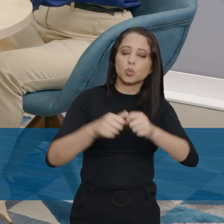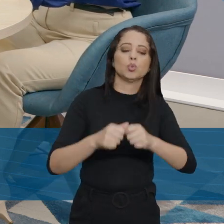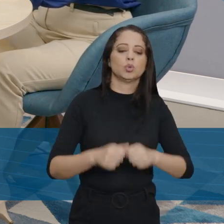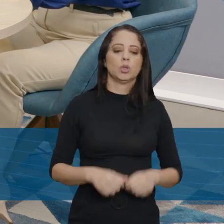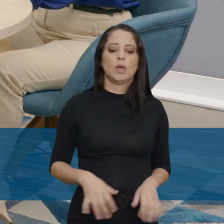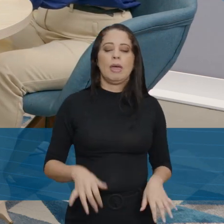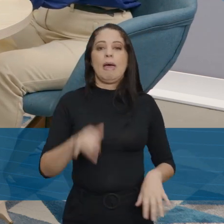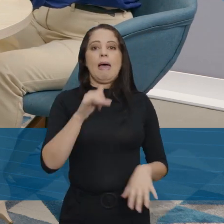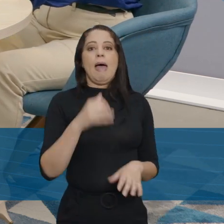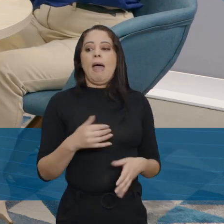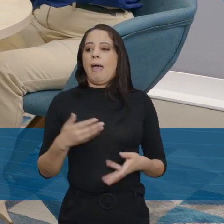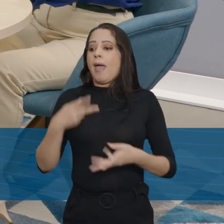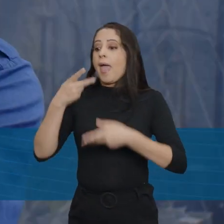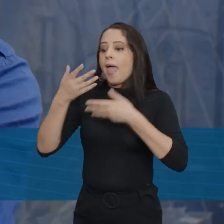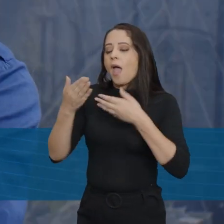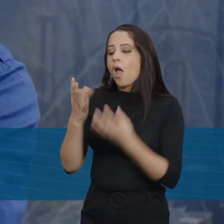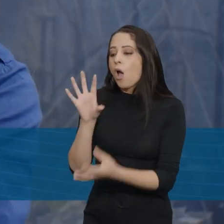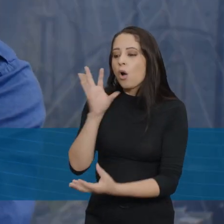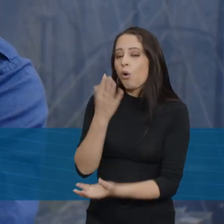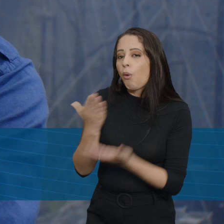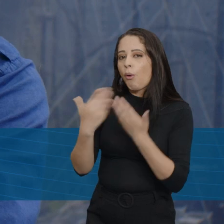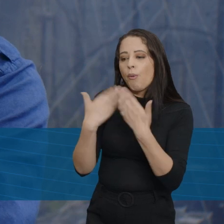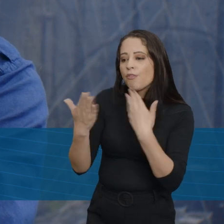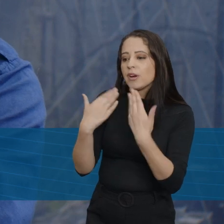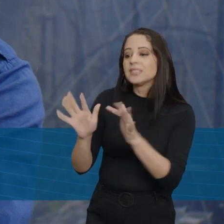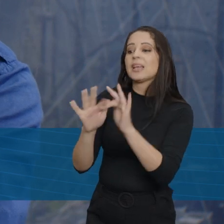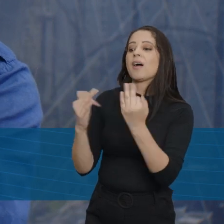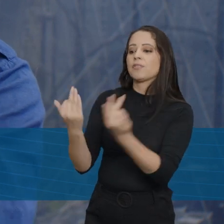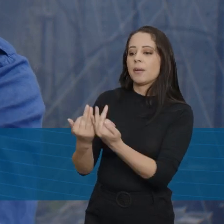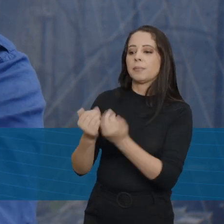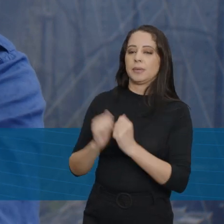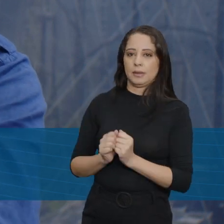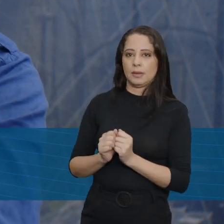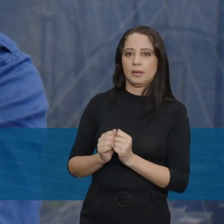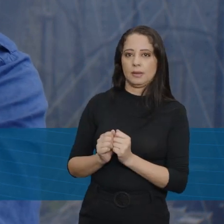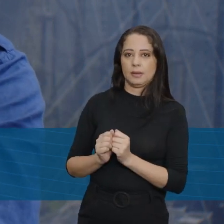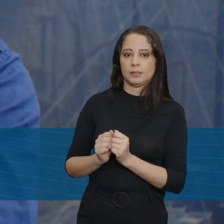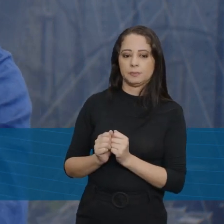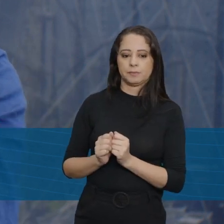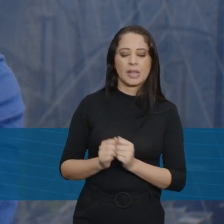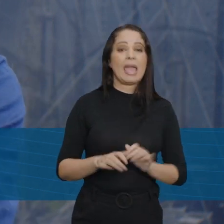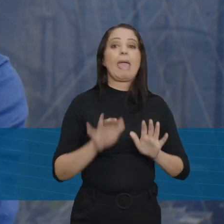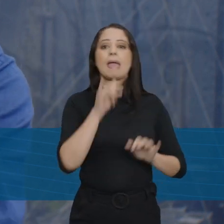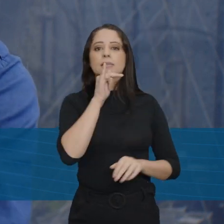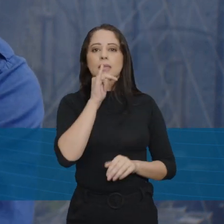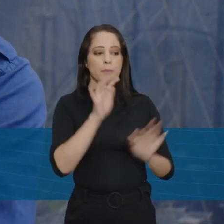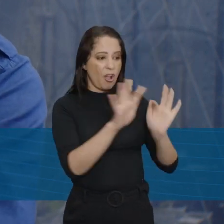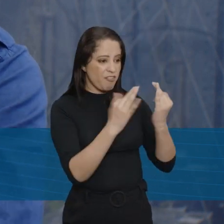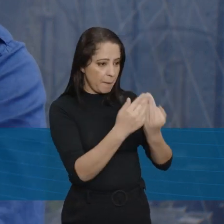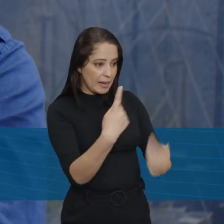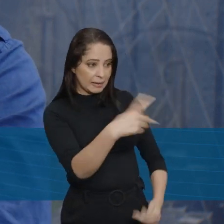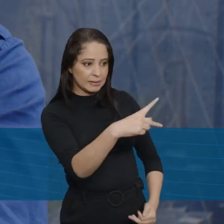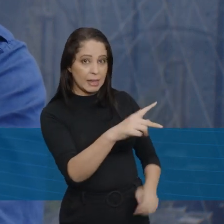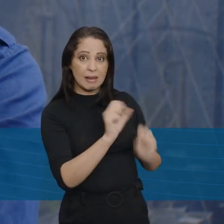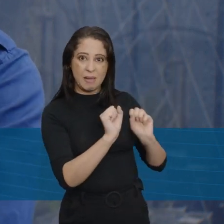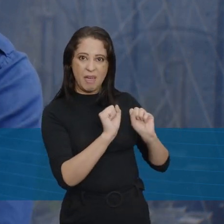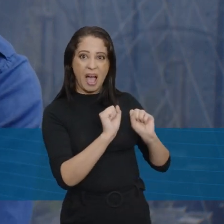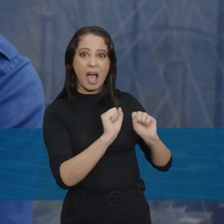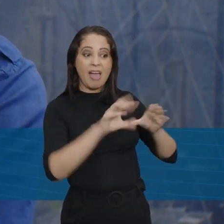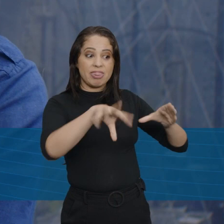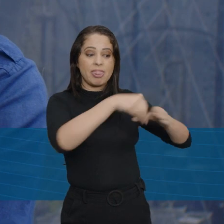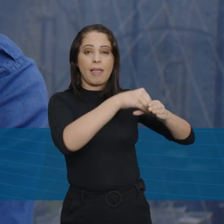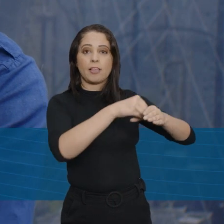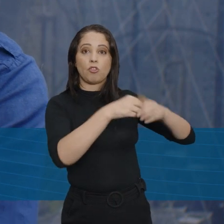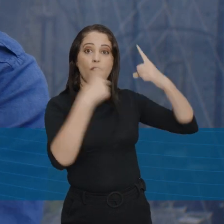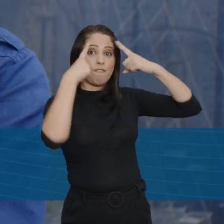pensar, é conversar com essa família, é acolher essa família, falar assim, como é que está esse ambiente de casa? Também é um ambiente muito violento, então tem como a